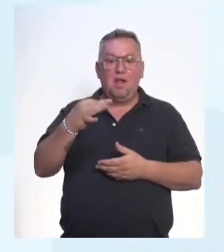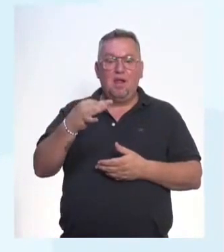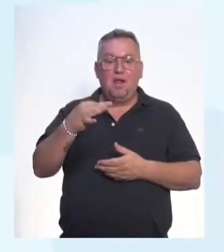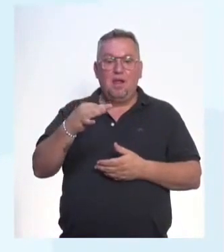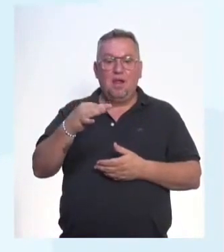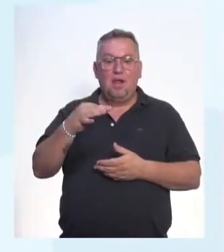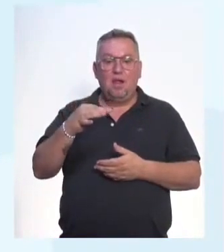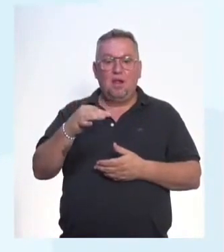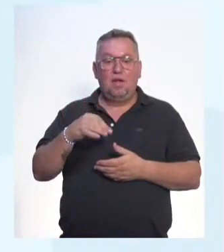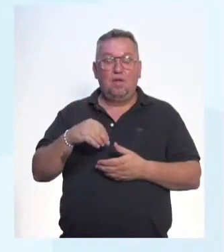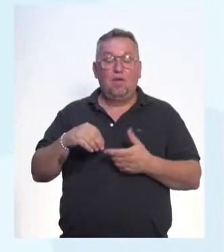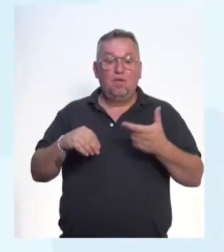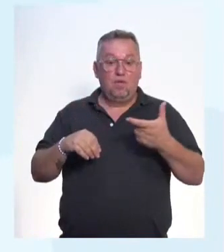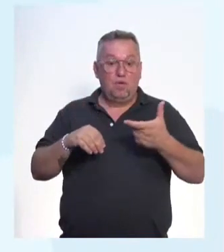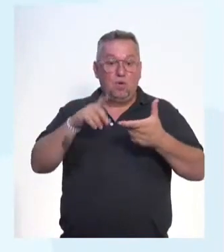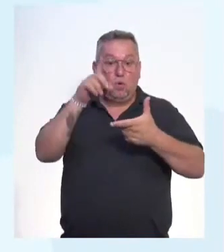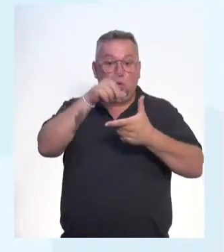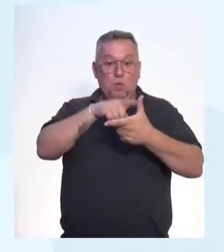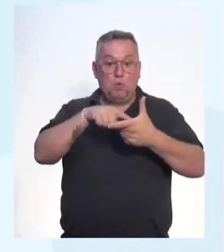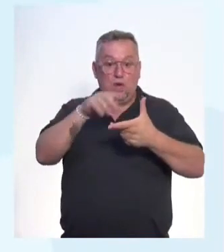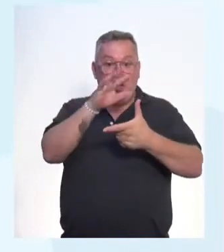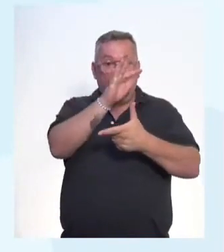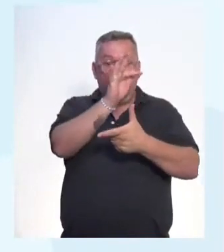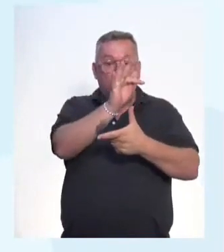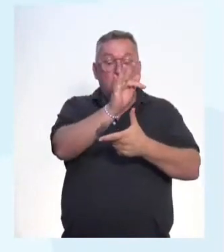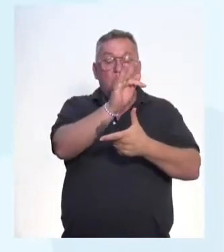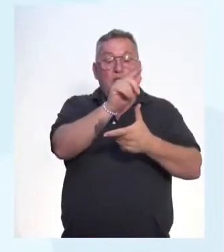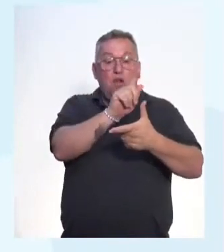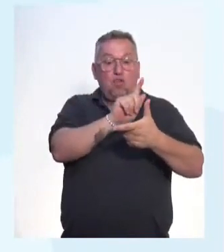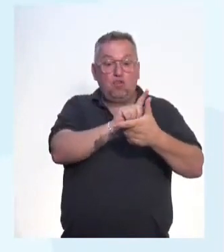o triângulo FGH.